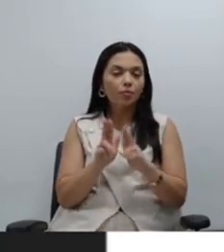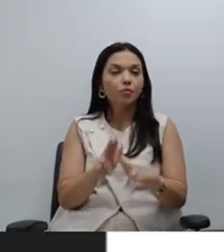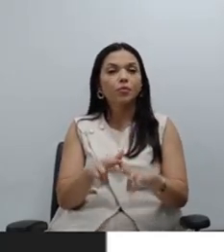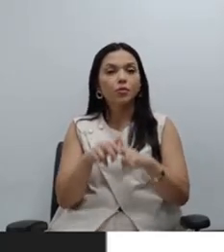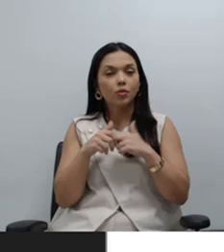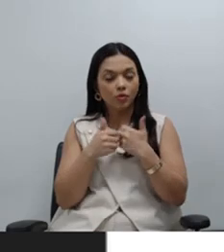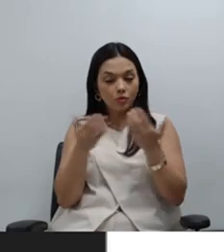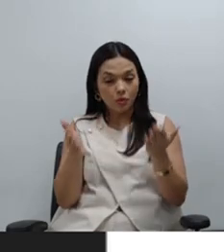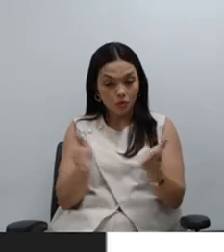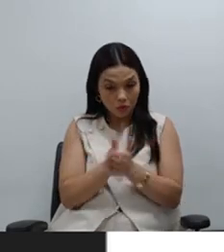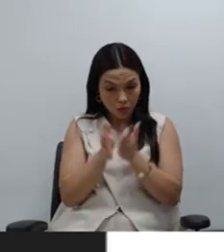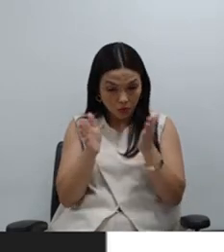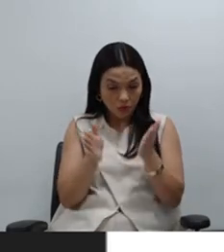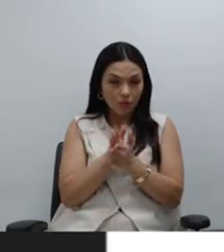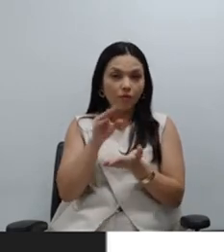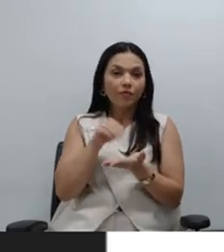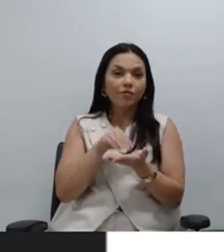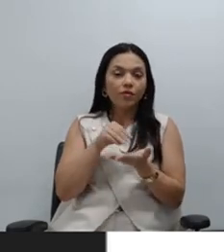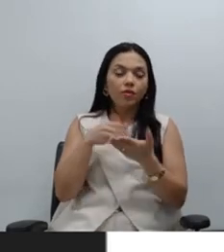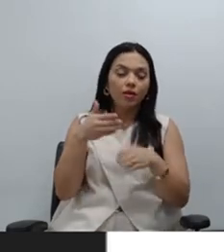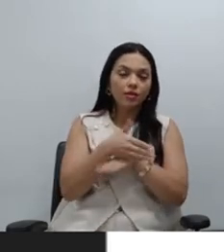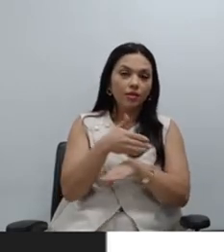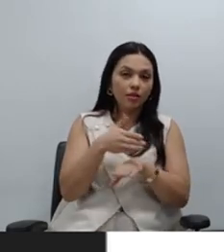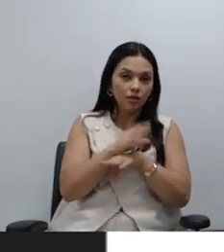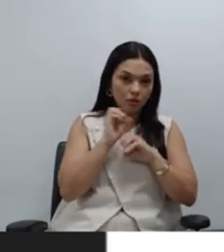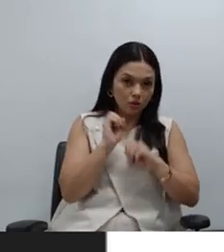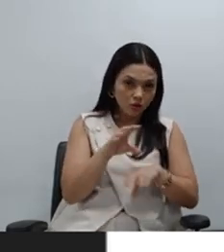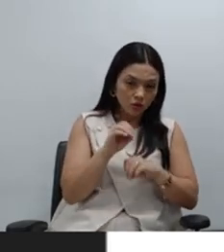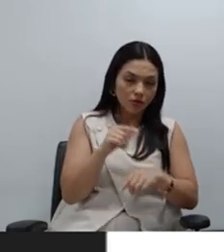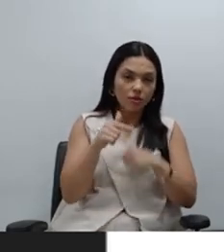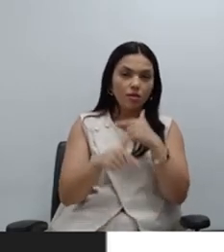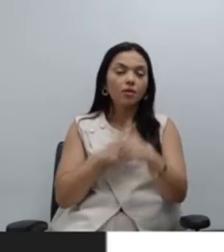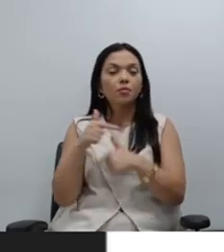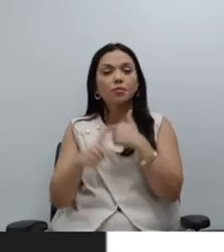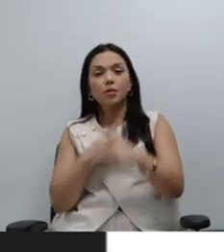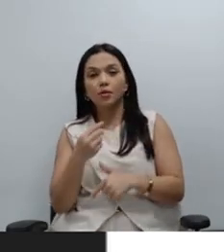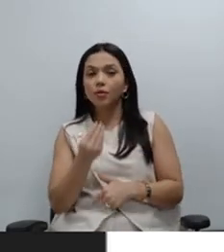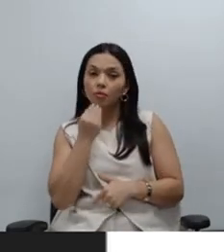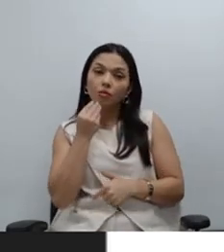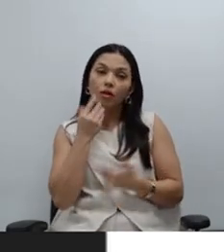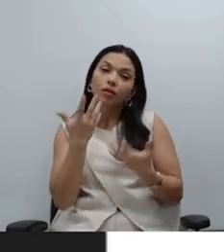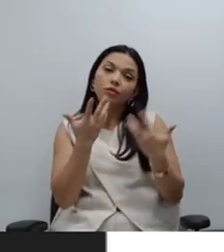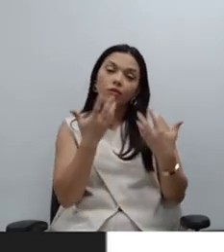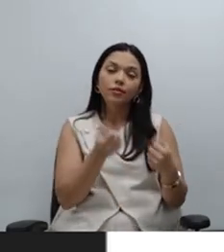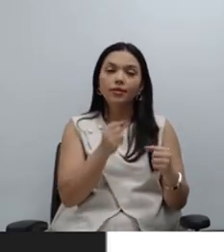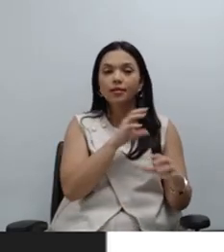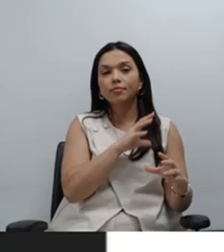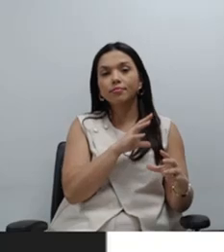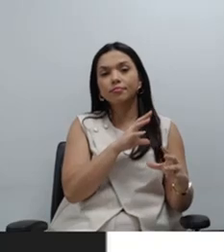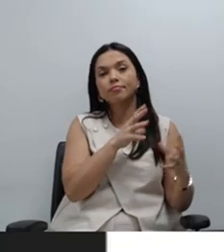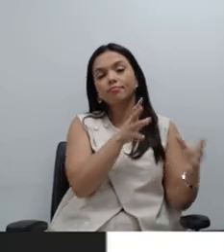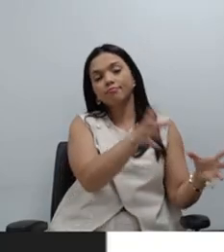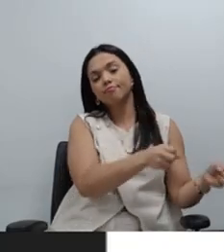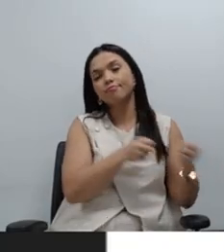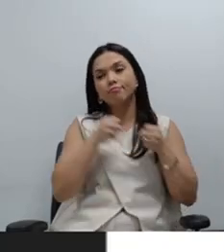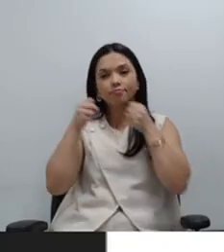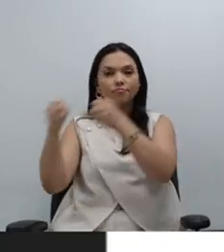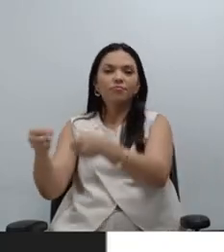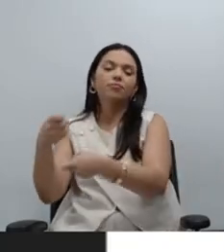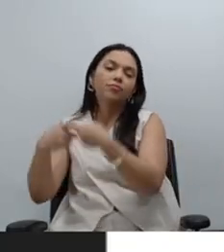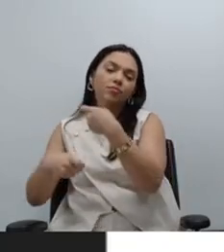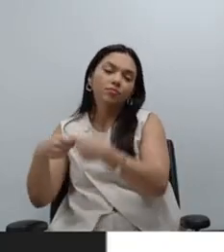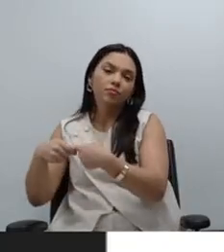a pobreza, a falta de acesso à educação, de emprego ou de oportunidades, a discriminação de gênero,